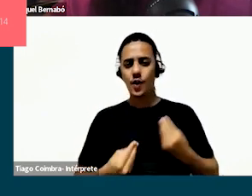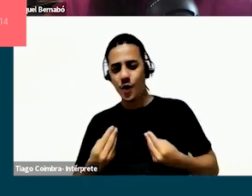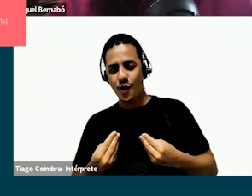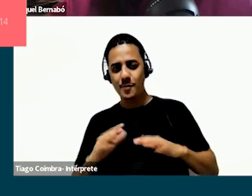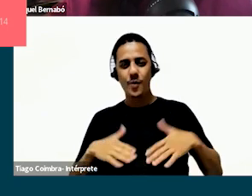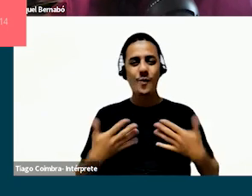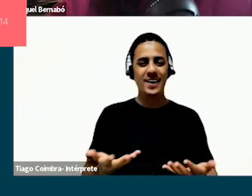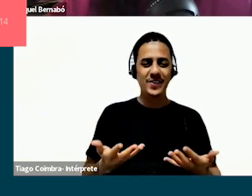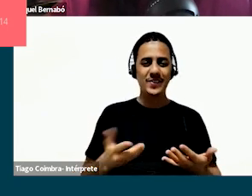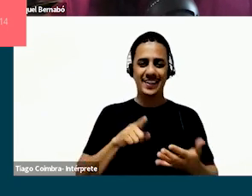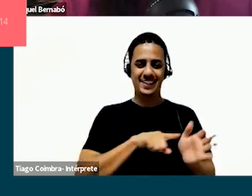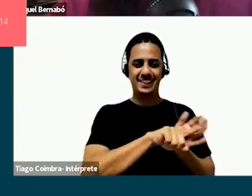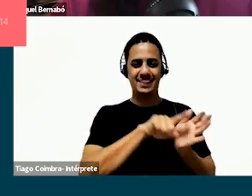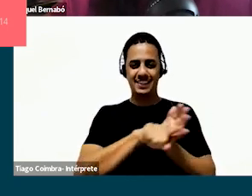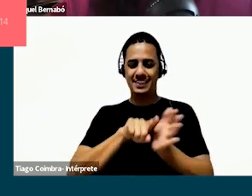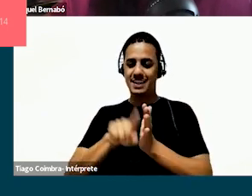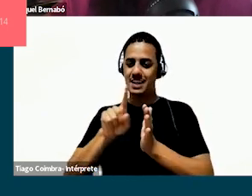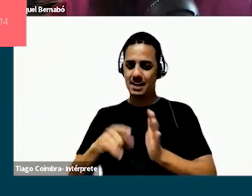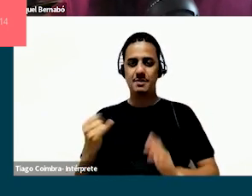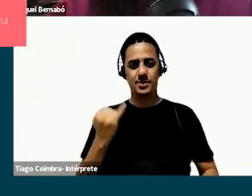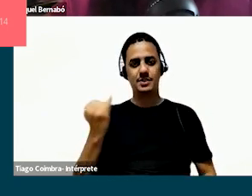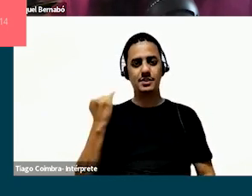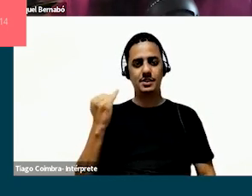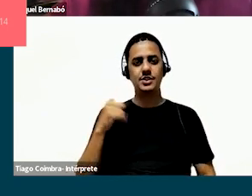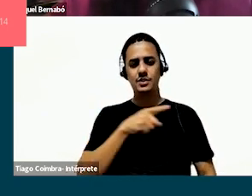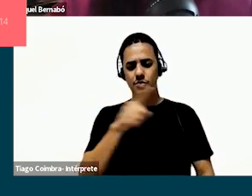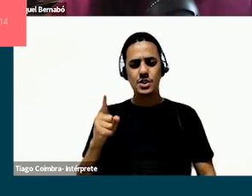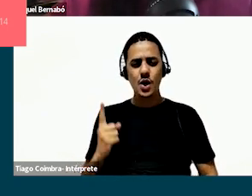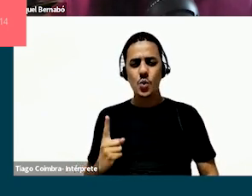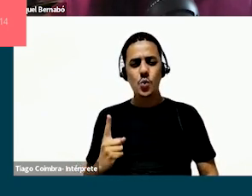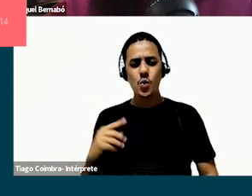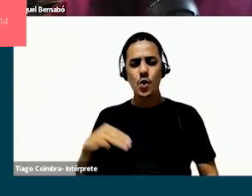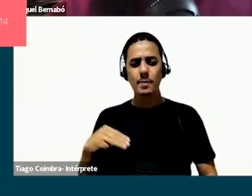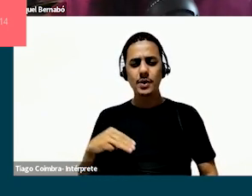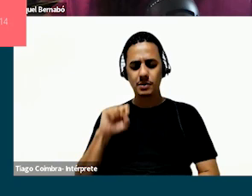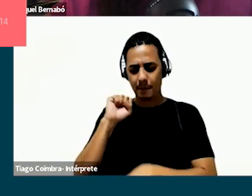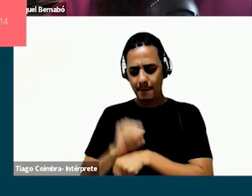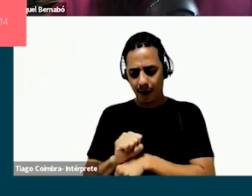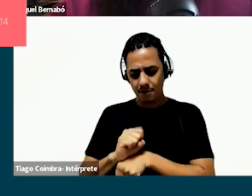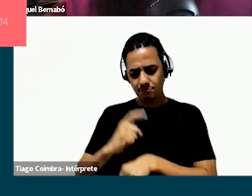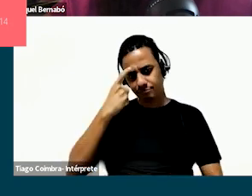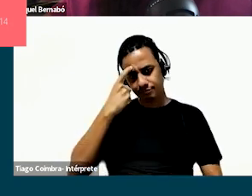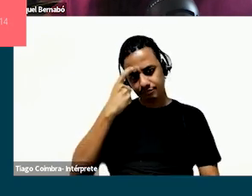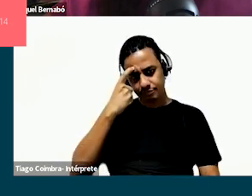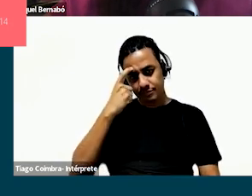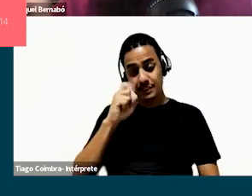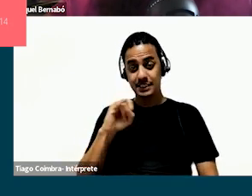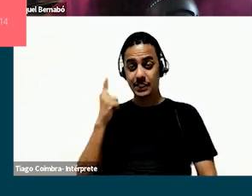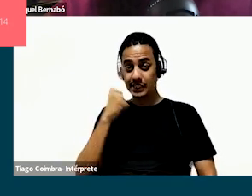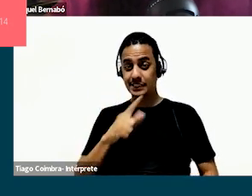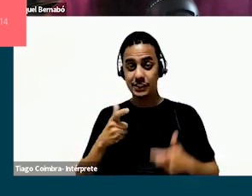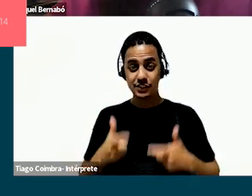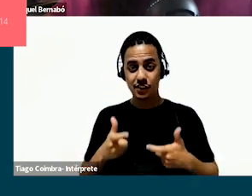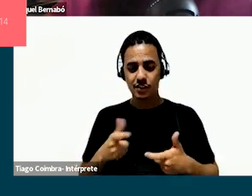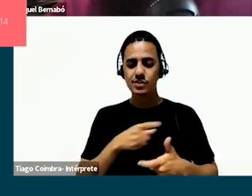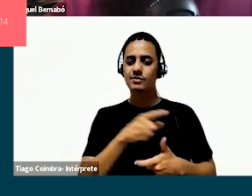quê? Como? Por quê? Quando? Todas essas perguntas são importantes de se fazer. Começa parando por 1 minuto. Aos poucos a gente vai tentando aumentar